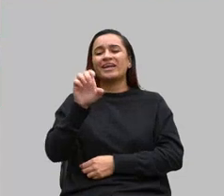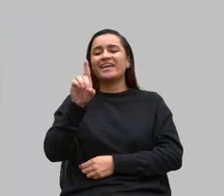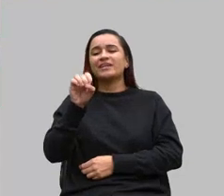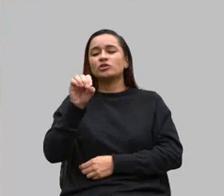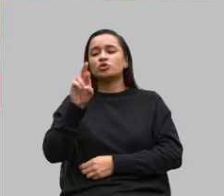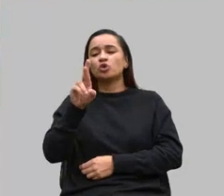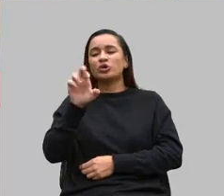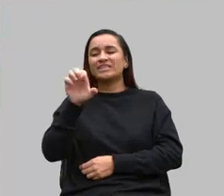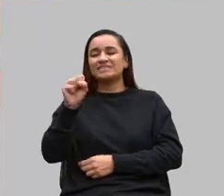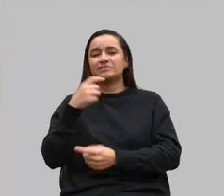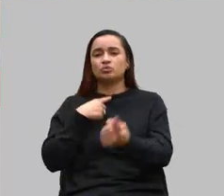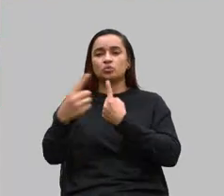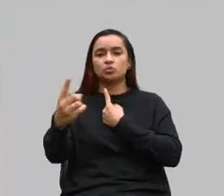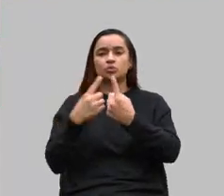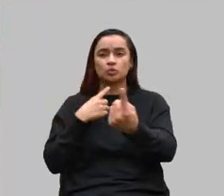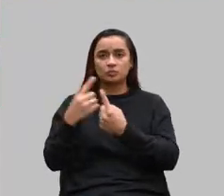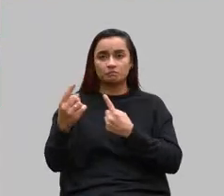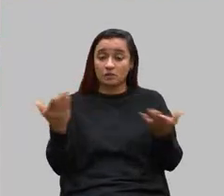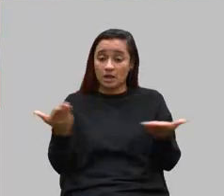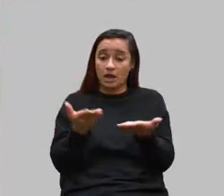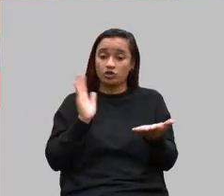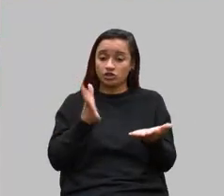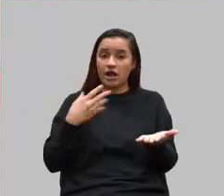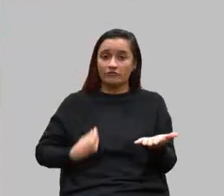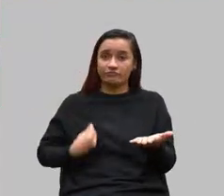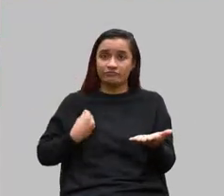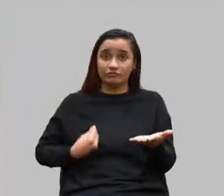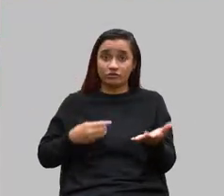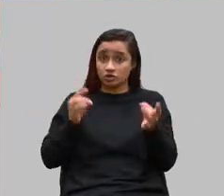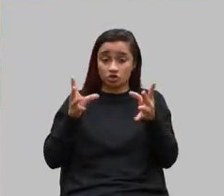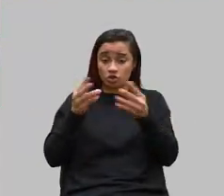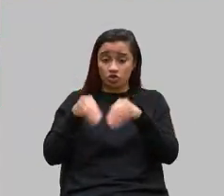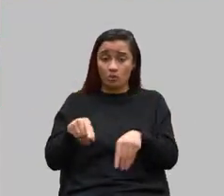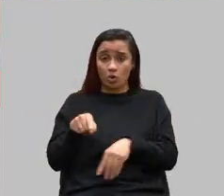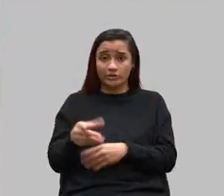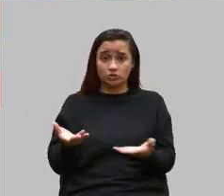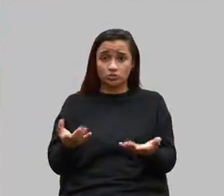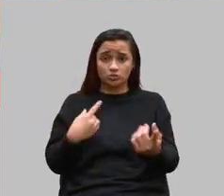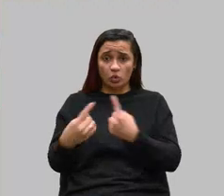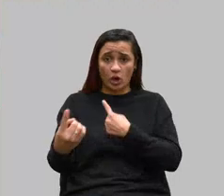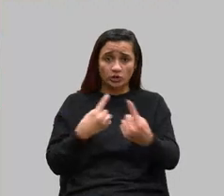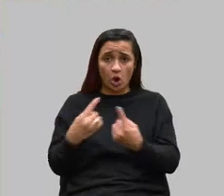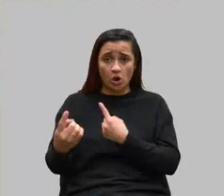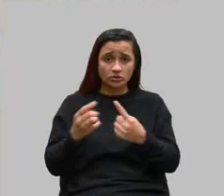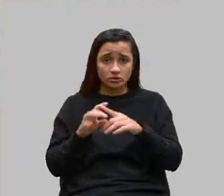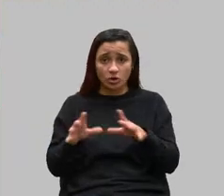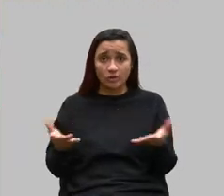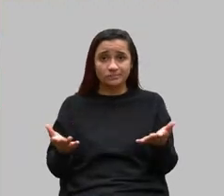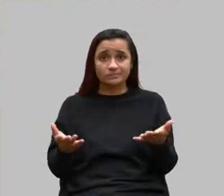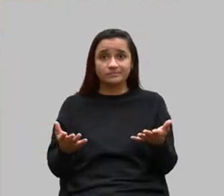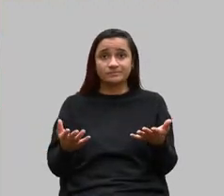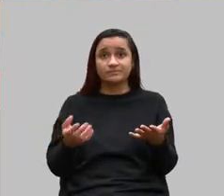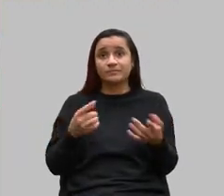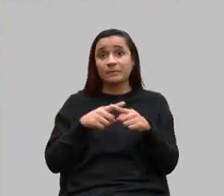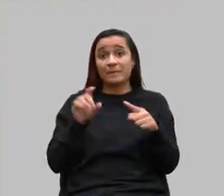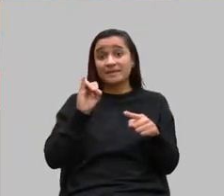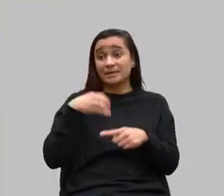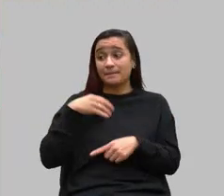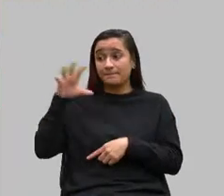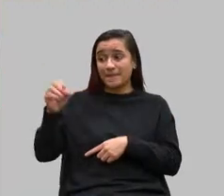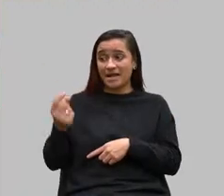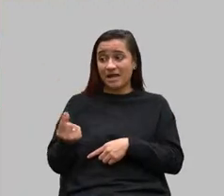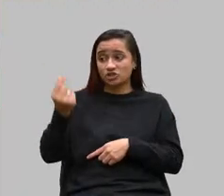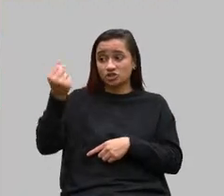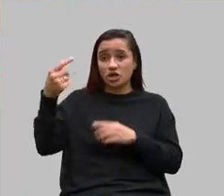estamos vivendo nesse momento só sobraram corredores né E se a gente for pegar esse dinheiro das